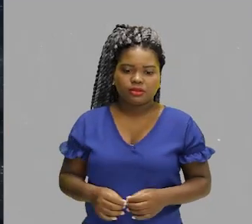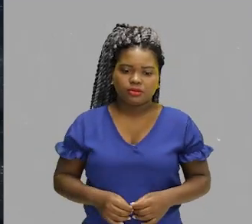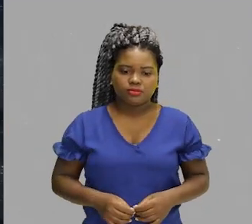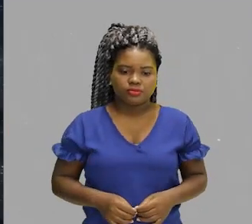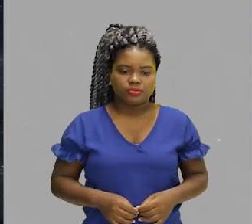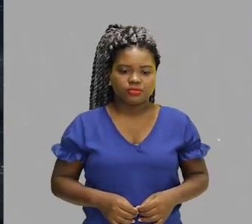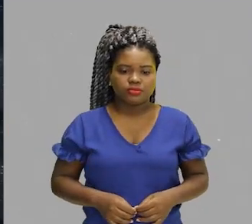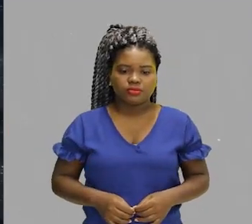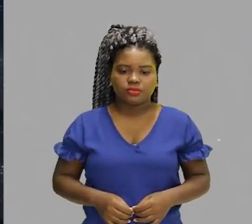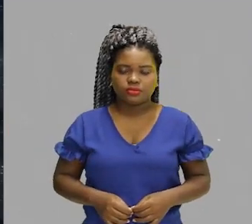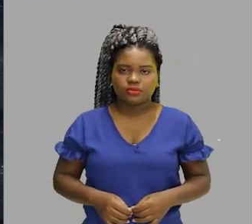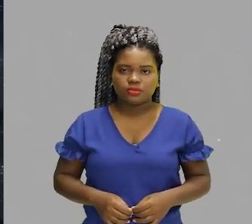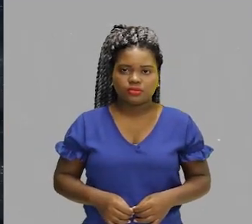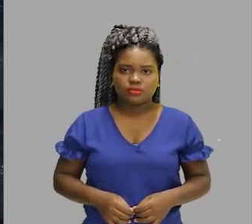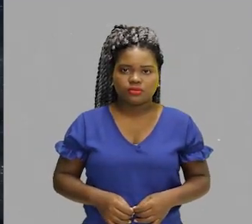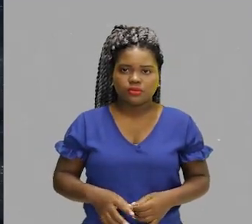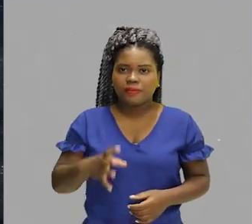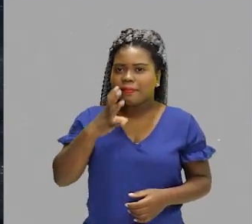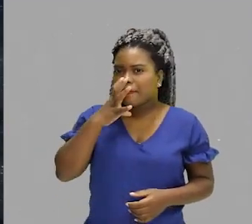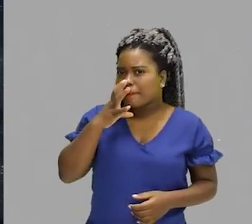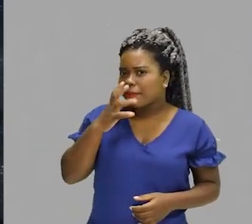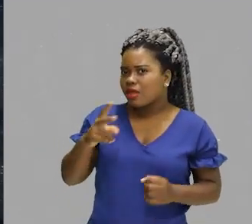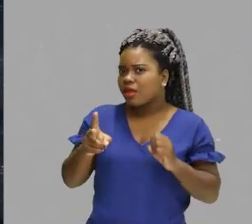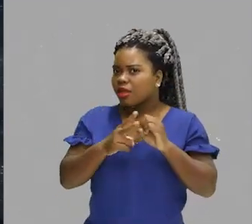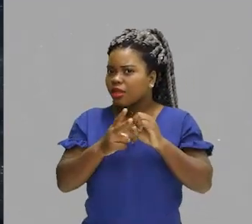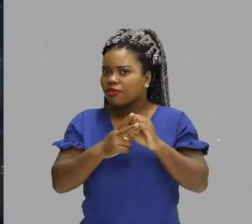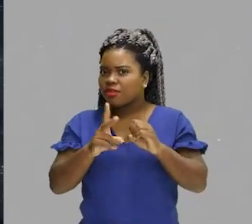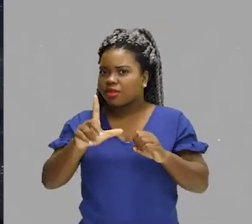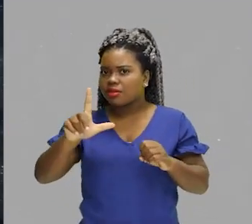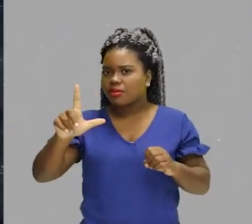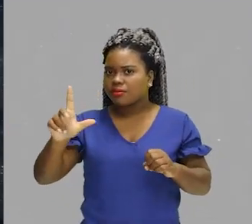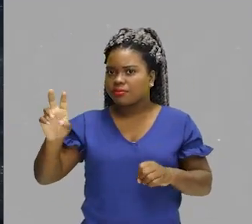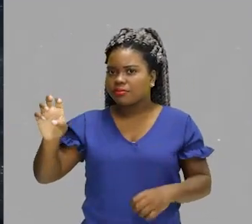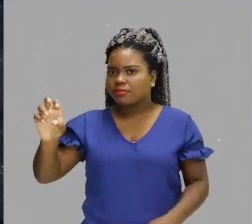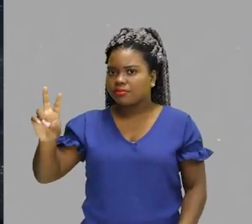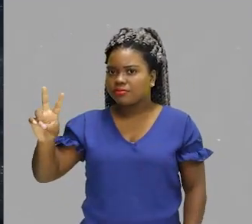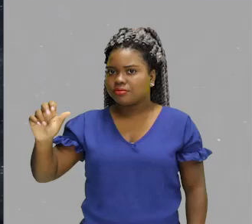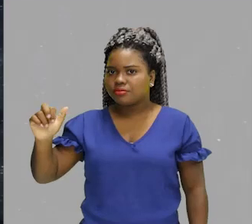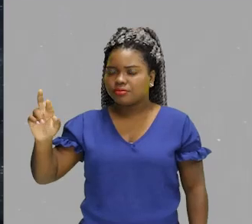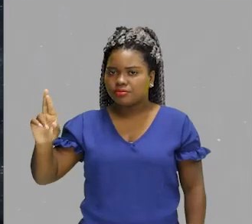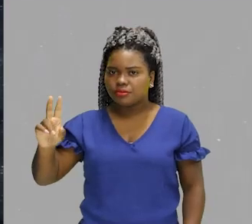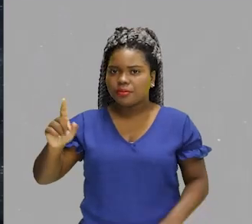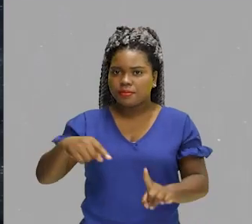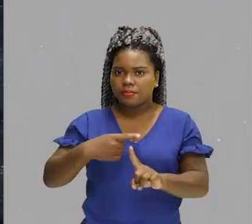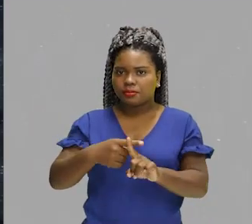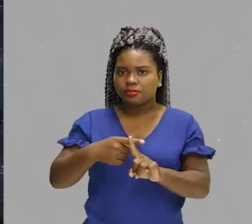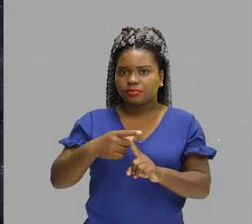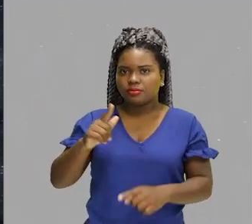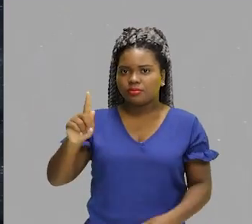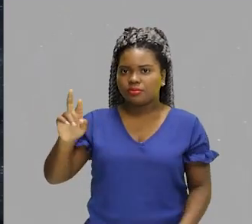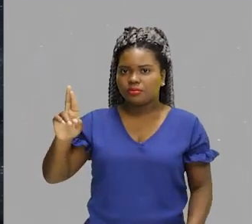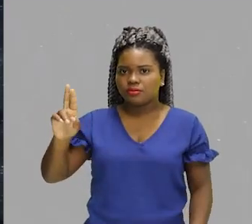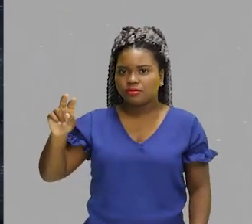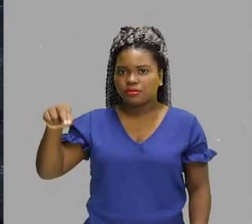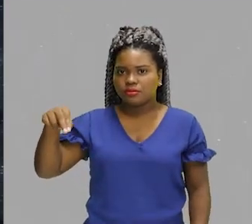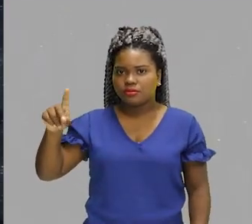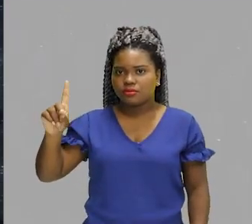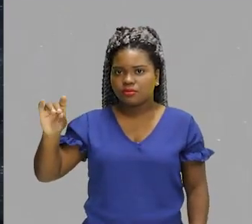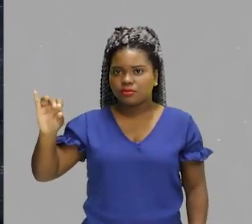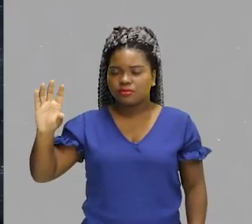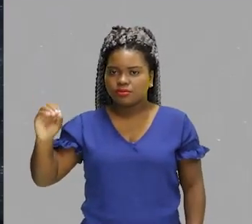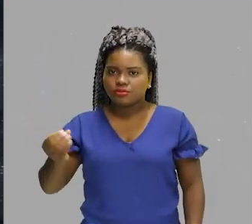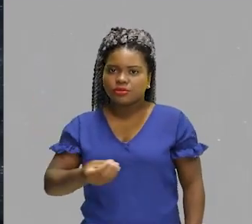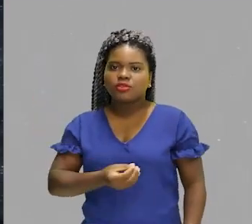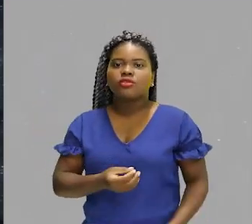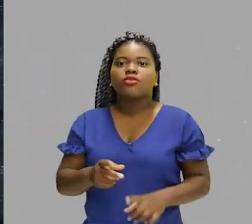Rica. Então, observe aqui que eu tenho o verbo levar aqui, tá? Mais o gerúndio do verbo vivir, indicando